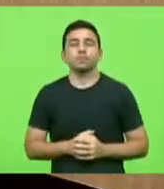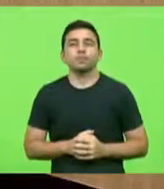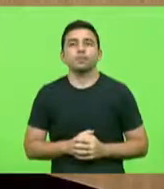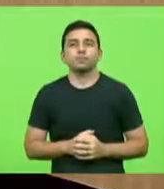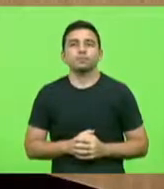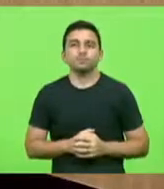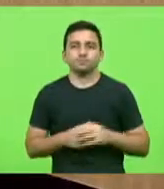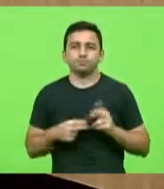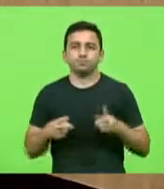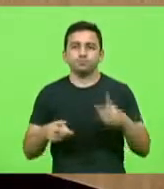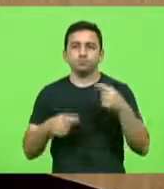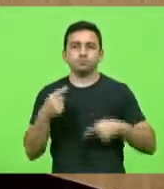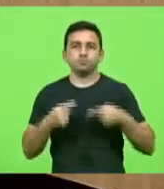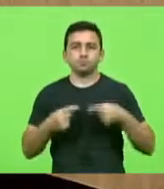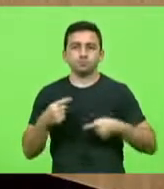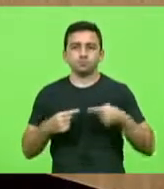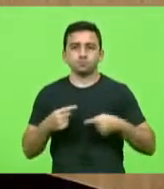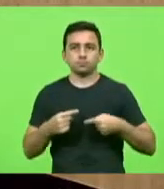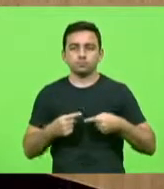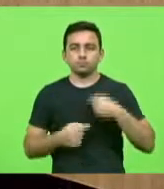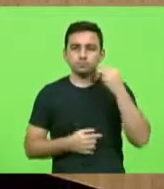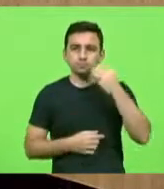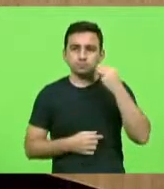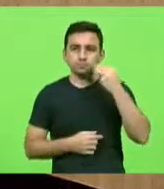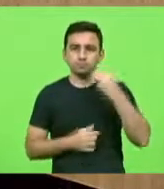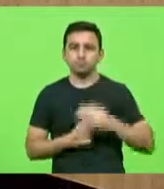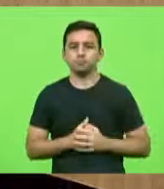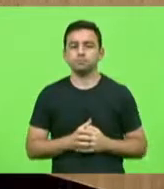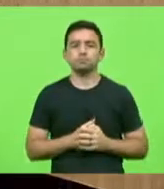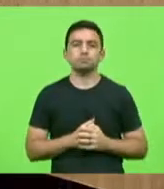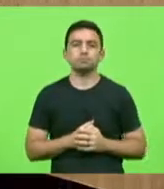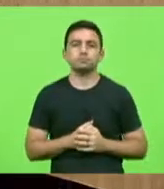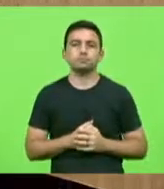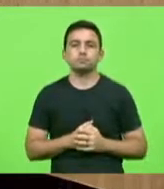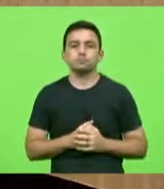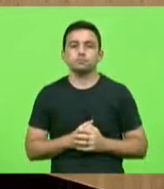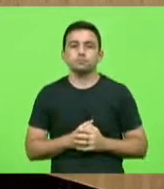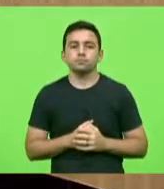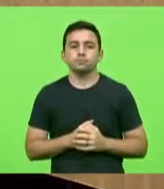Ainda para discutir a matéria, com a palavra o deputado Márcio Machado.